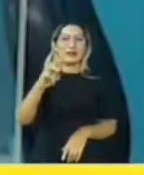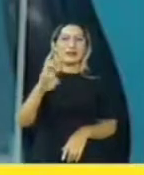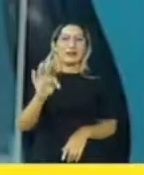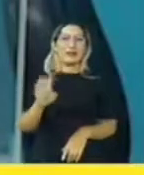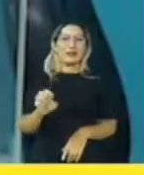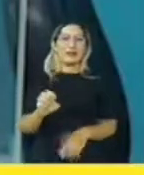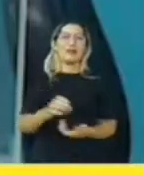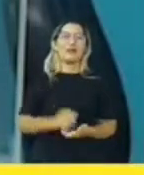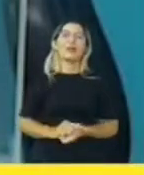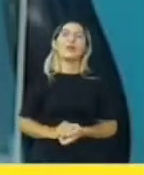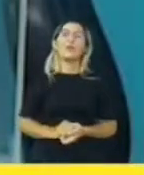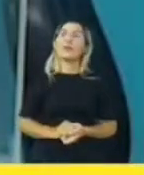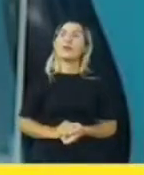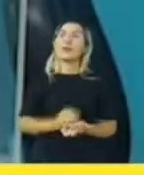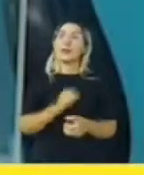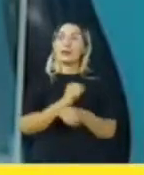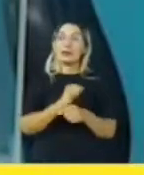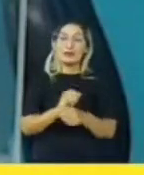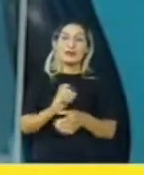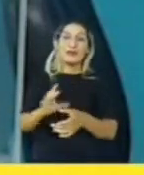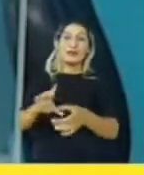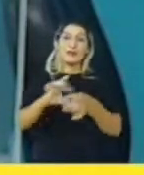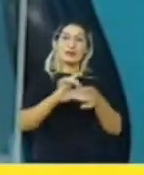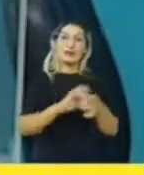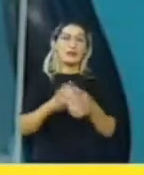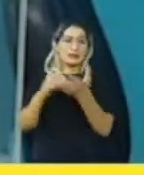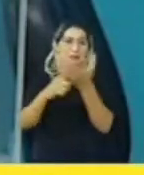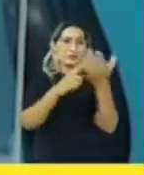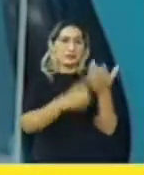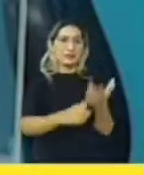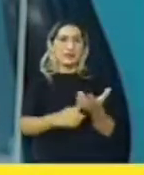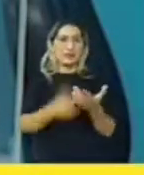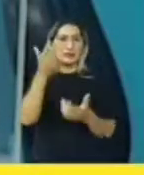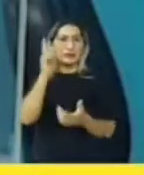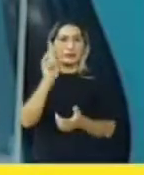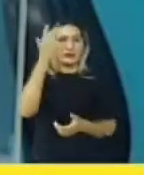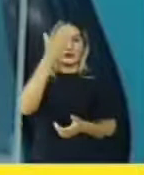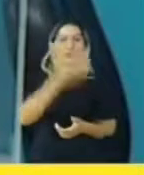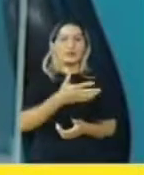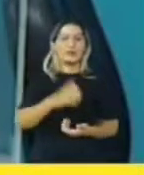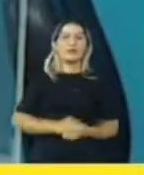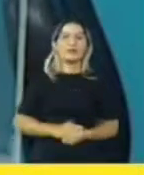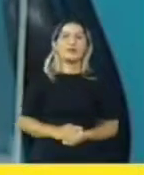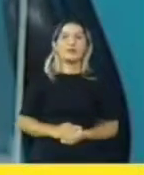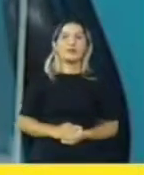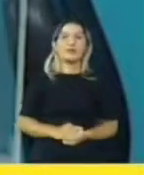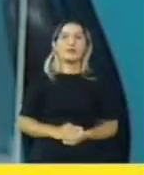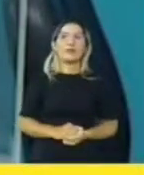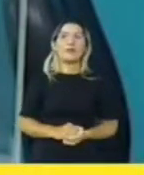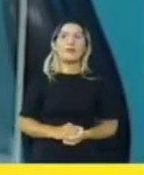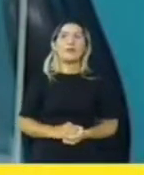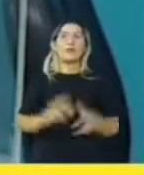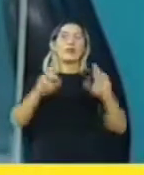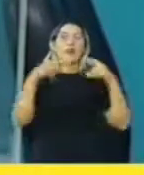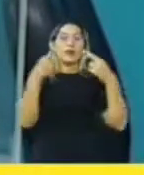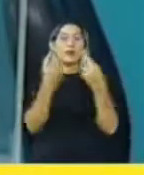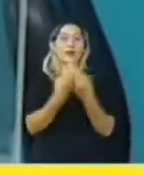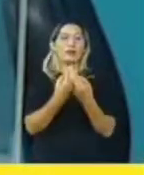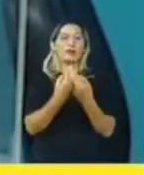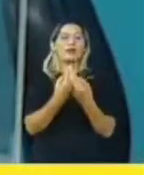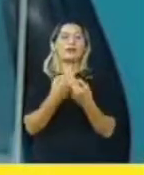coletivo esperamos contar com o apoio de todos os vereadores para aprovação desta proposição sala das sessões plenárias